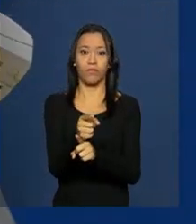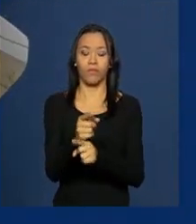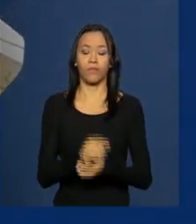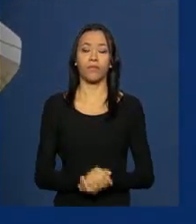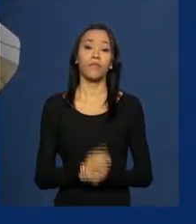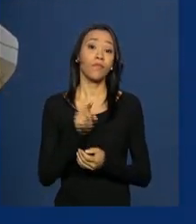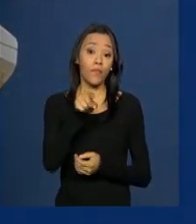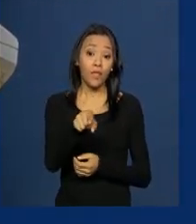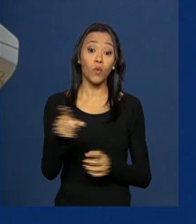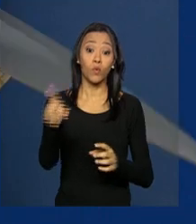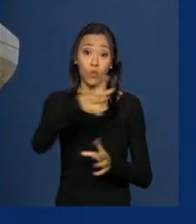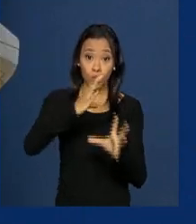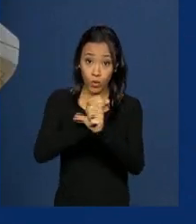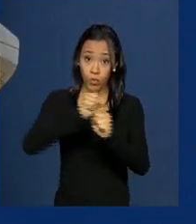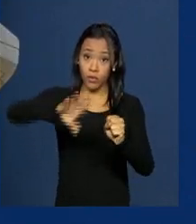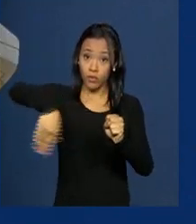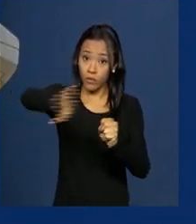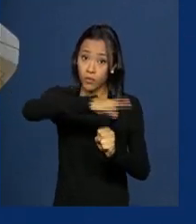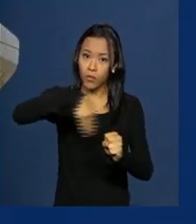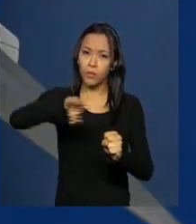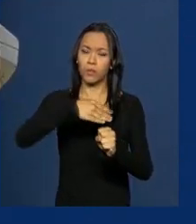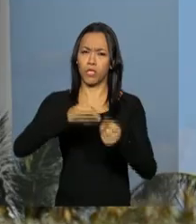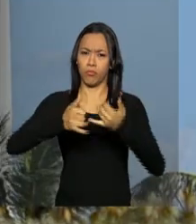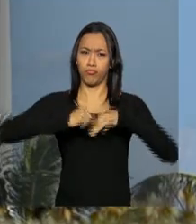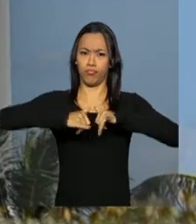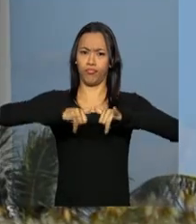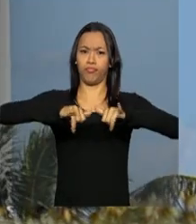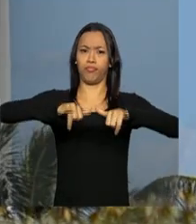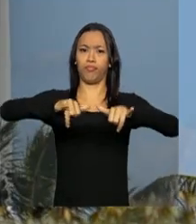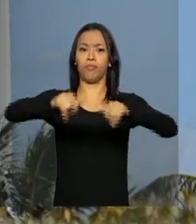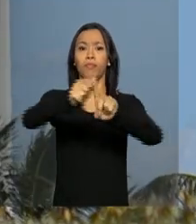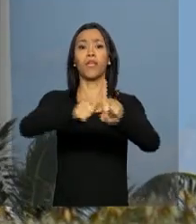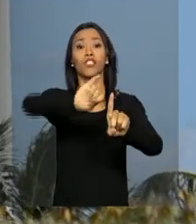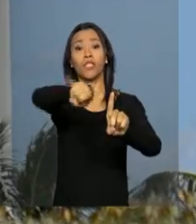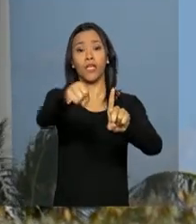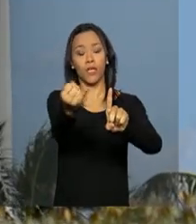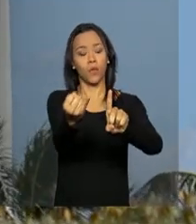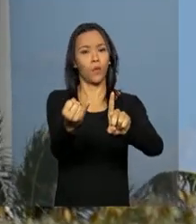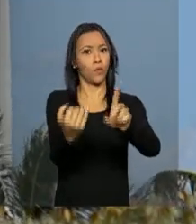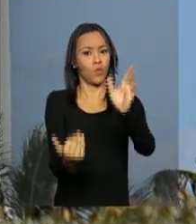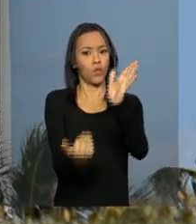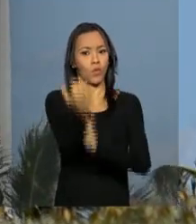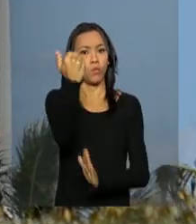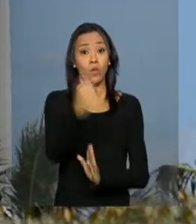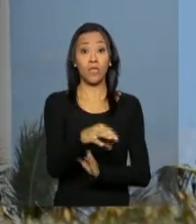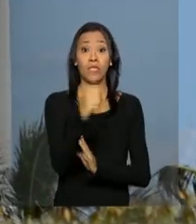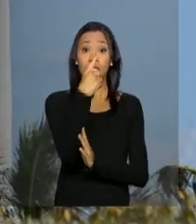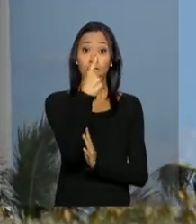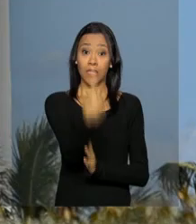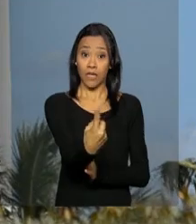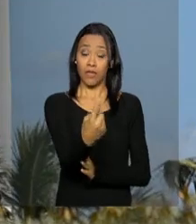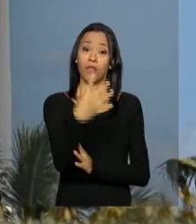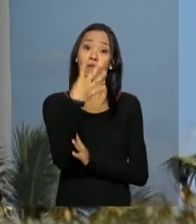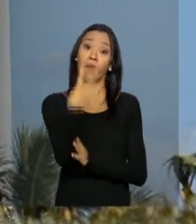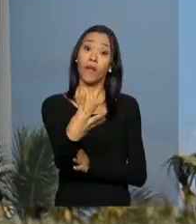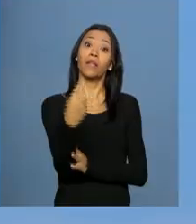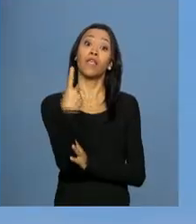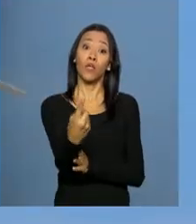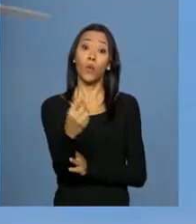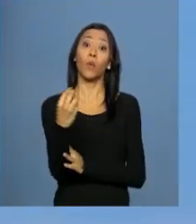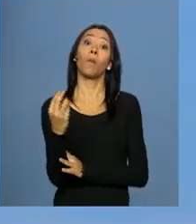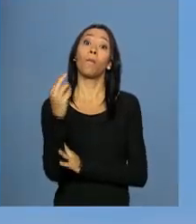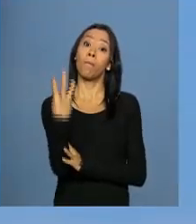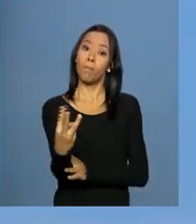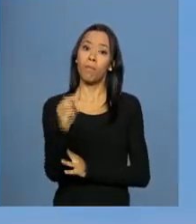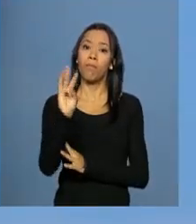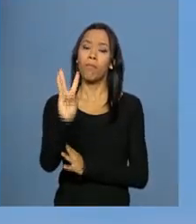ao todo a capacidade instalada de energia elétrica em janeiro ultrapassou 141.000 MW um